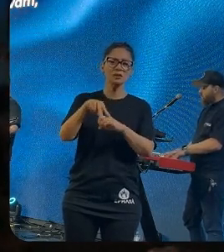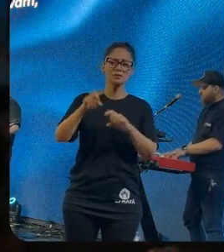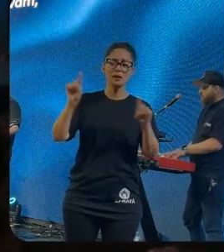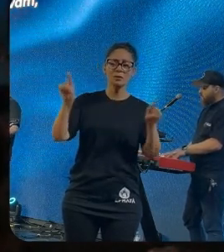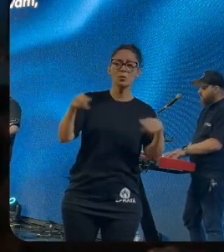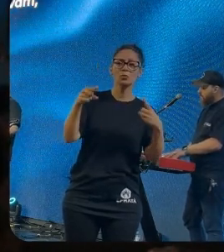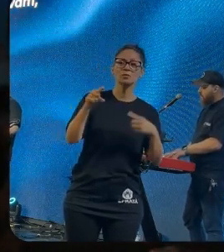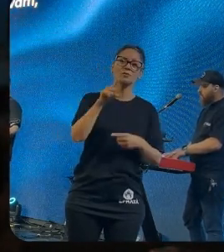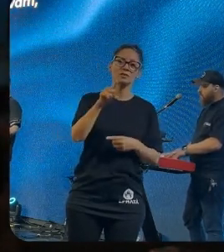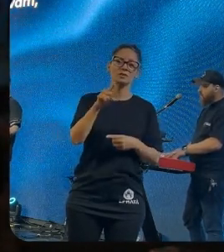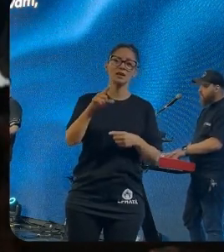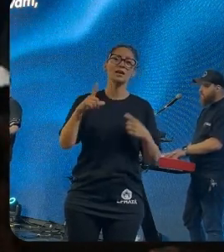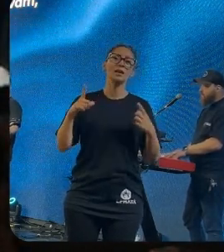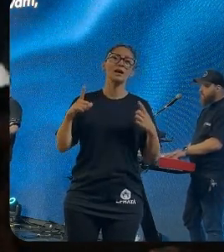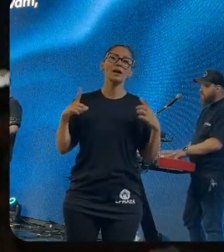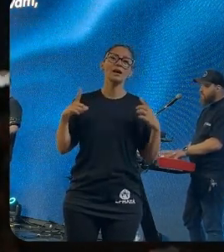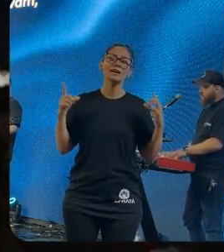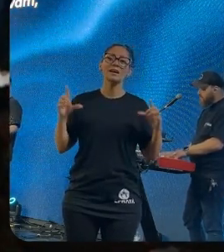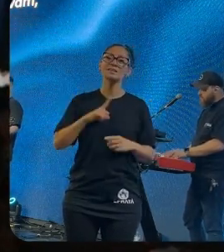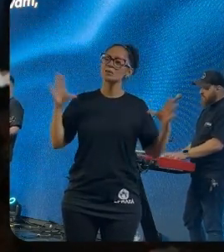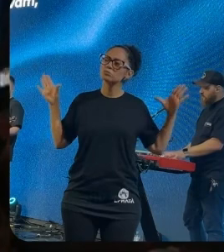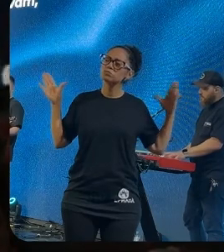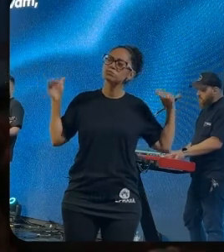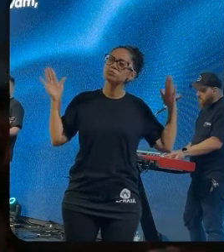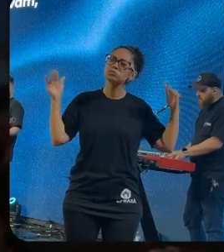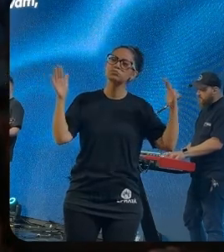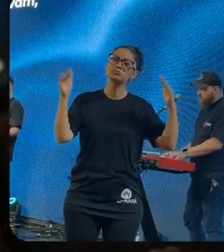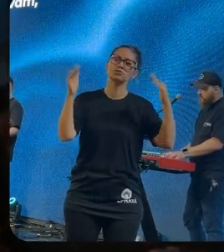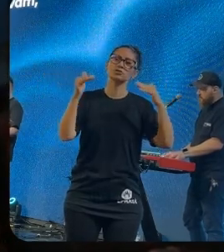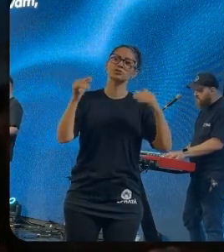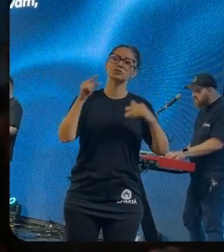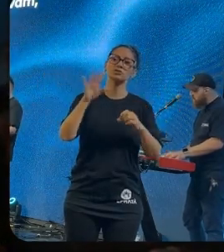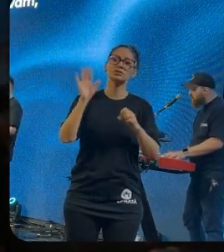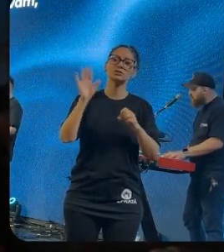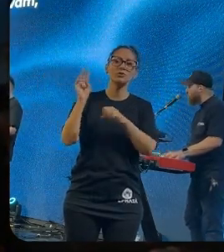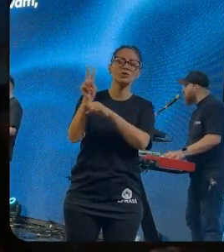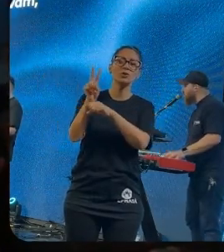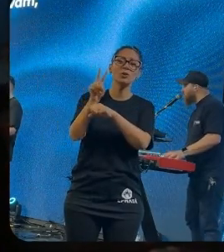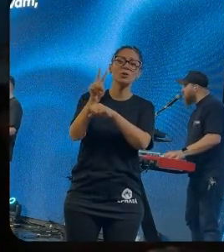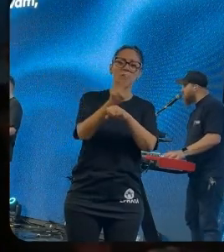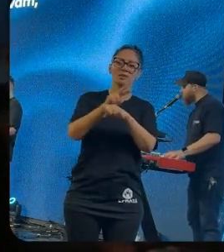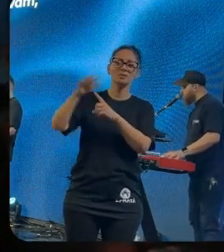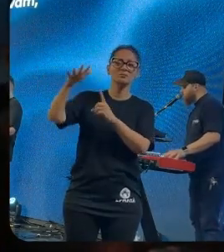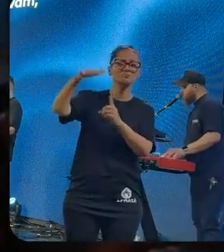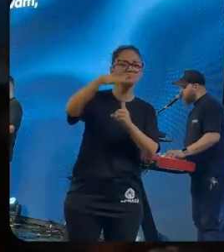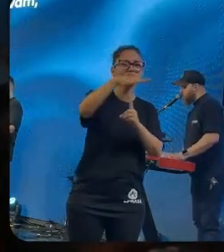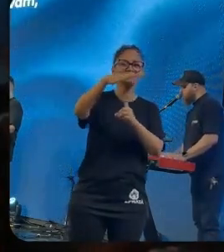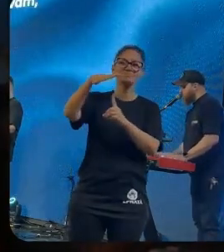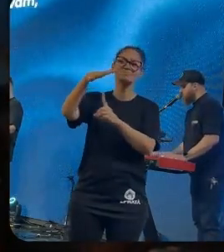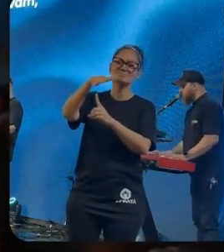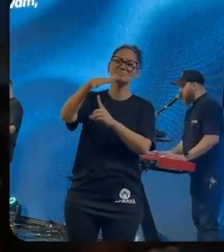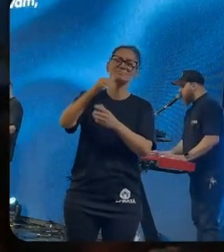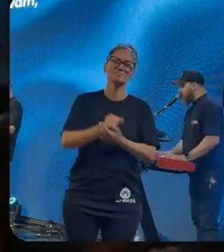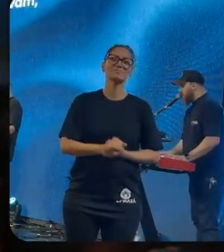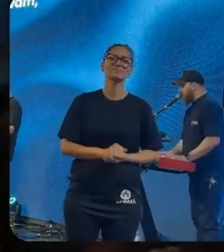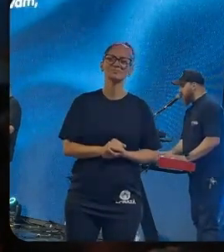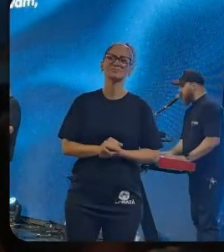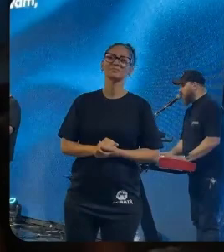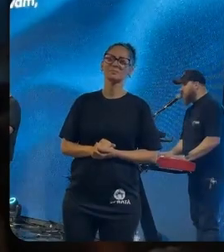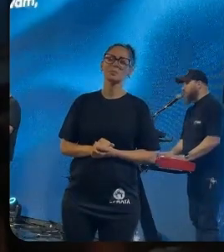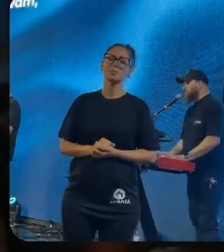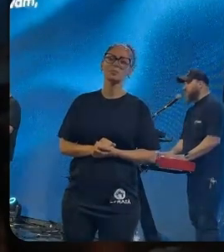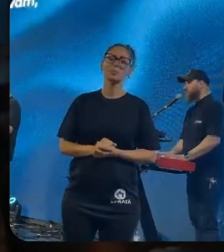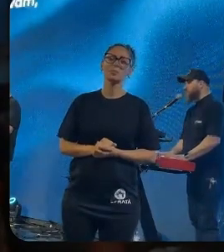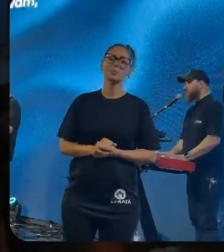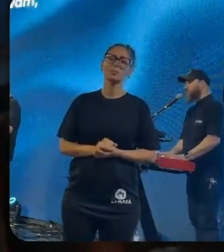de anjos que estão aplaudindo as tuas vitórias, que estão aplaudindo as tuas conquistas, que estão aplaudindo o teu